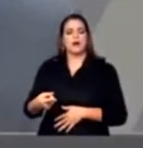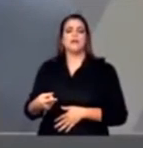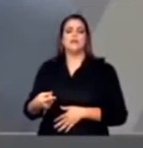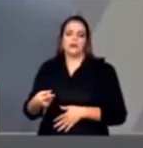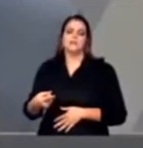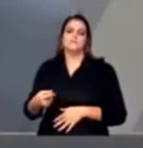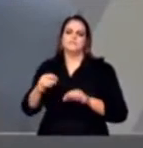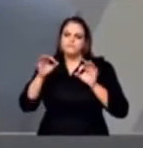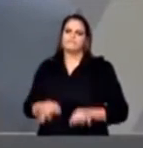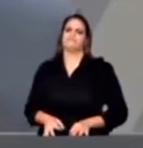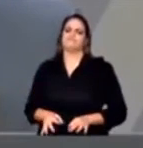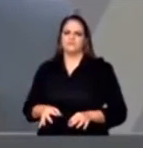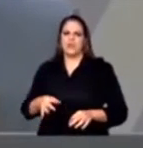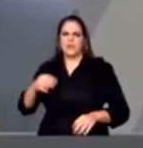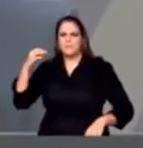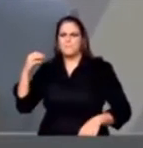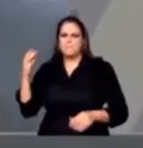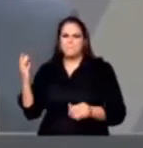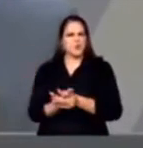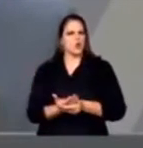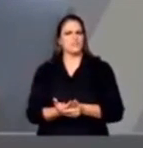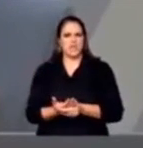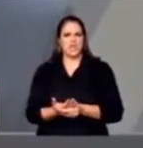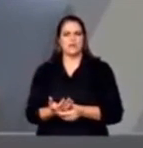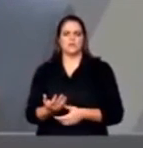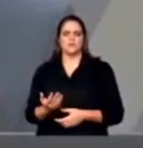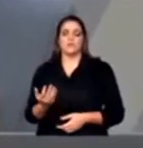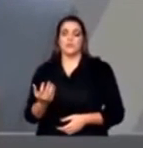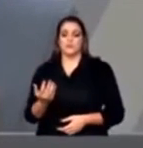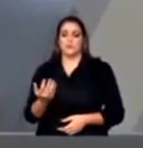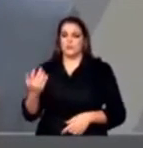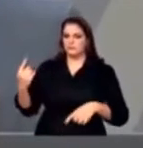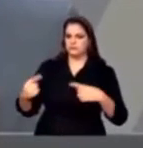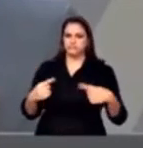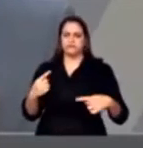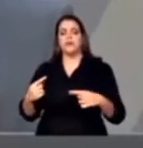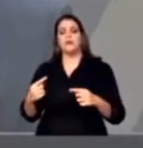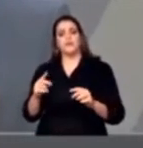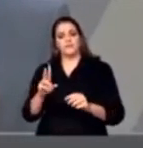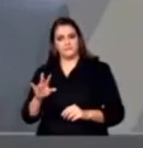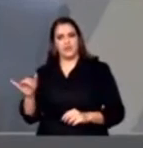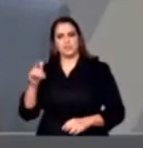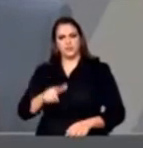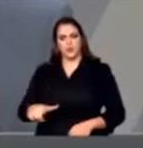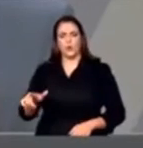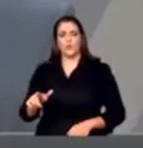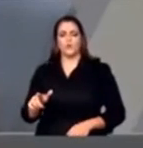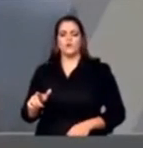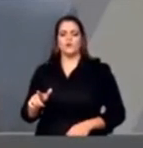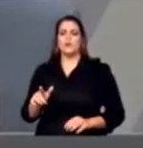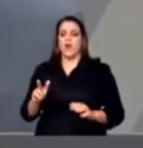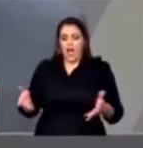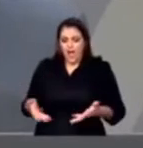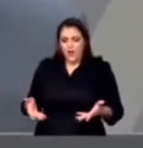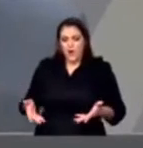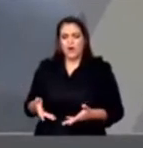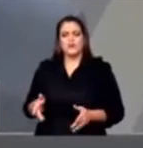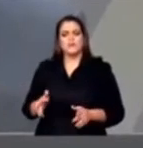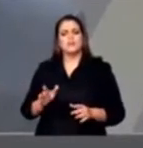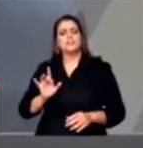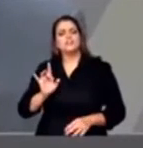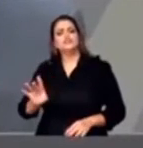Agora, insisto, reitero e repito, estamos tratando só da admissibilidade. E